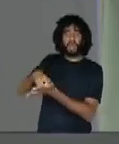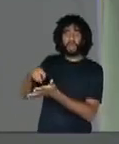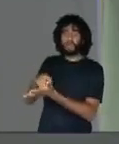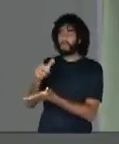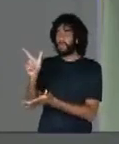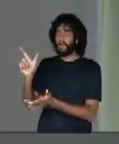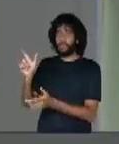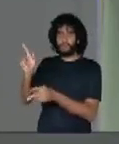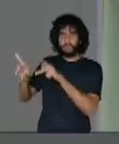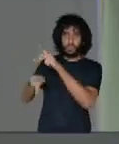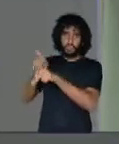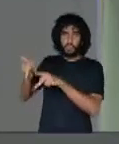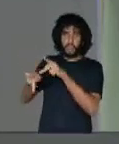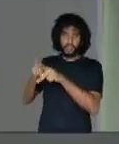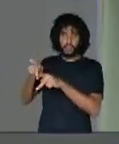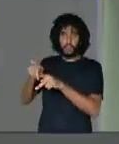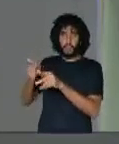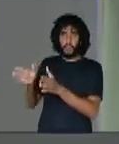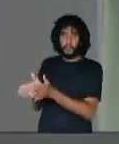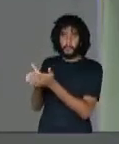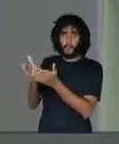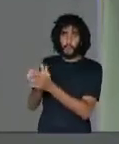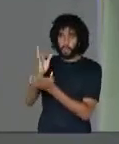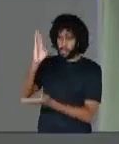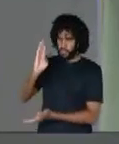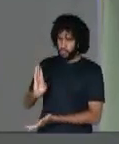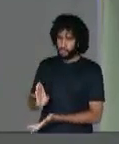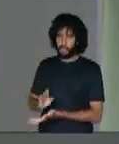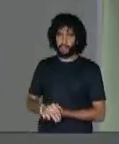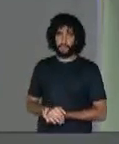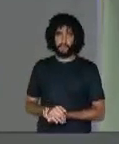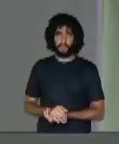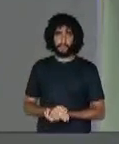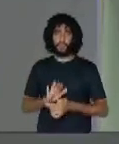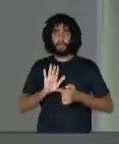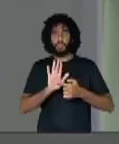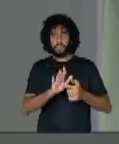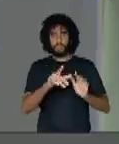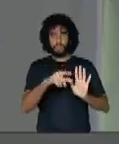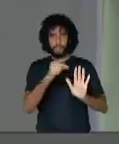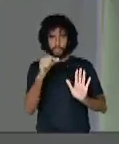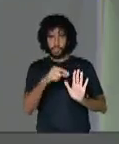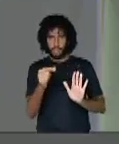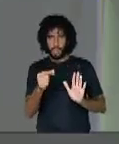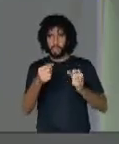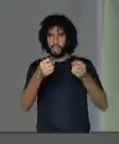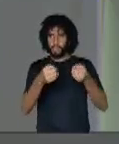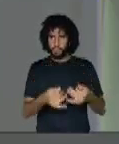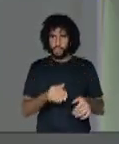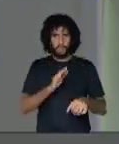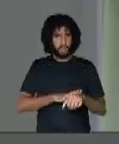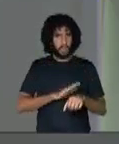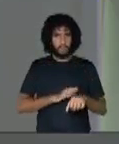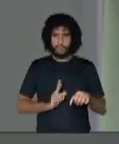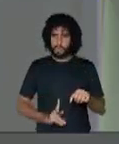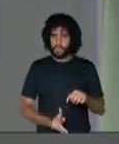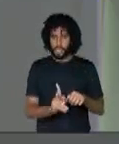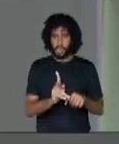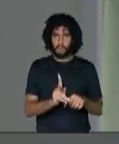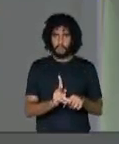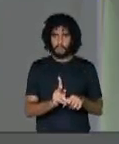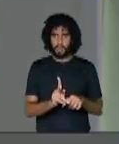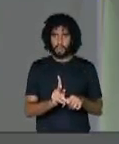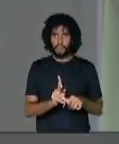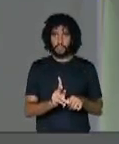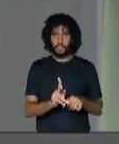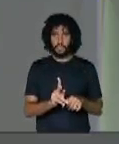a população pobre do Brasil. Apresentamos destaques, dissemos o tempo inteiro, o nosso partido